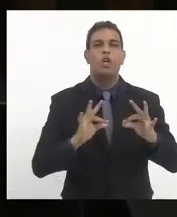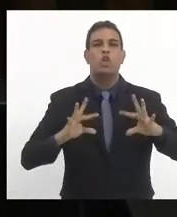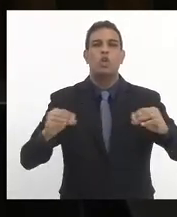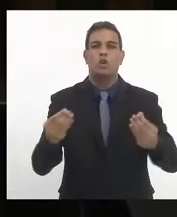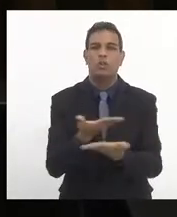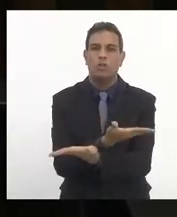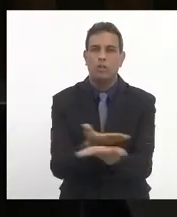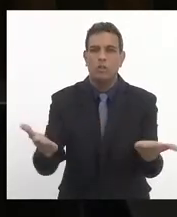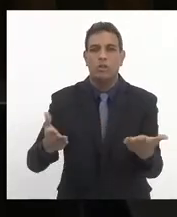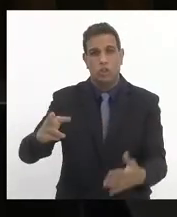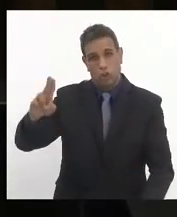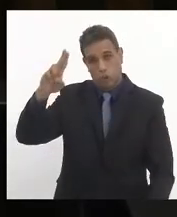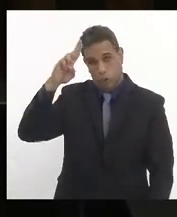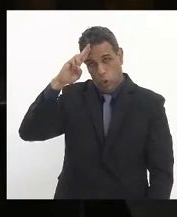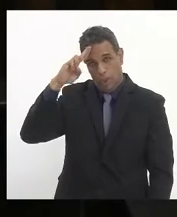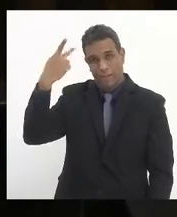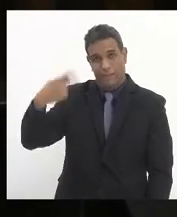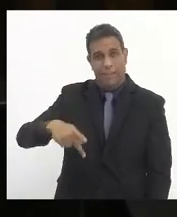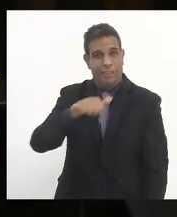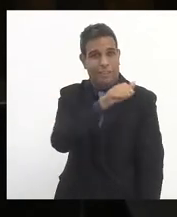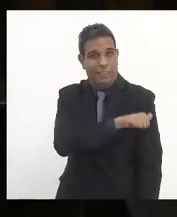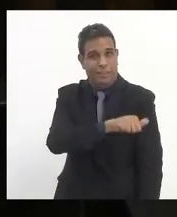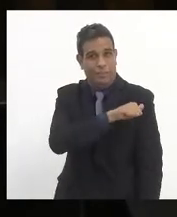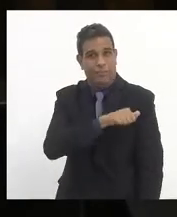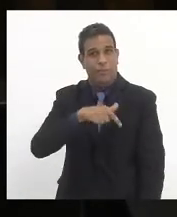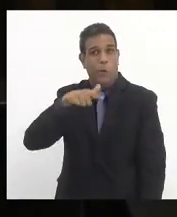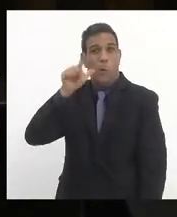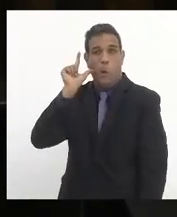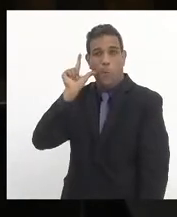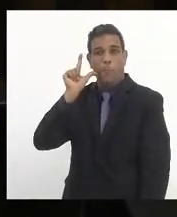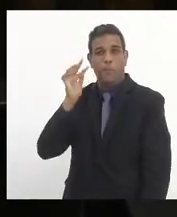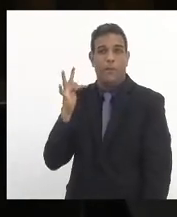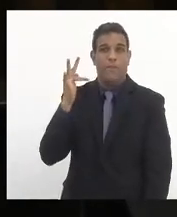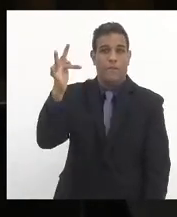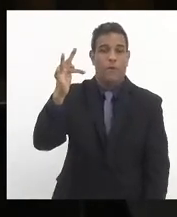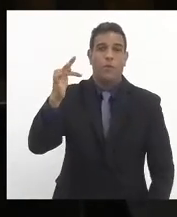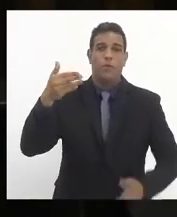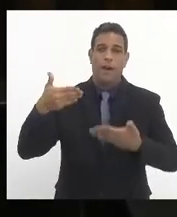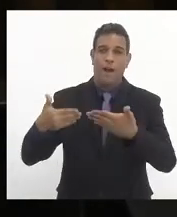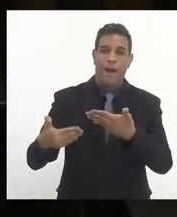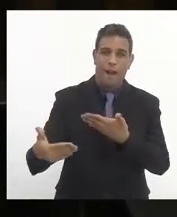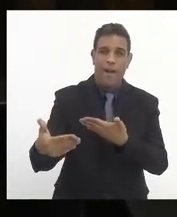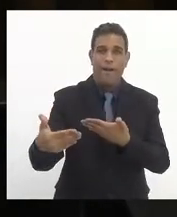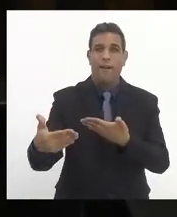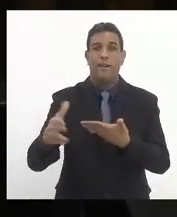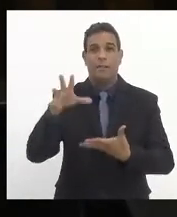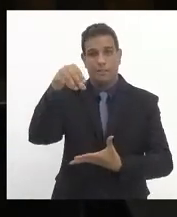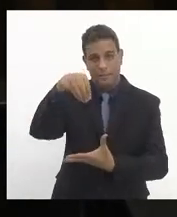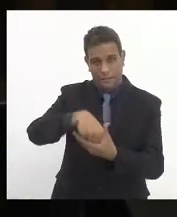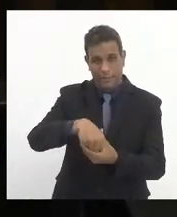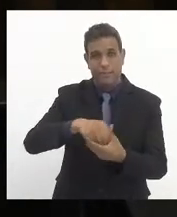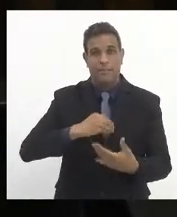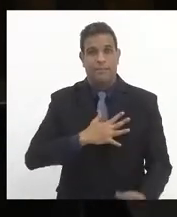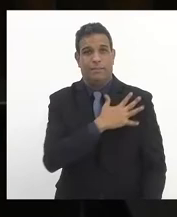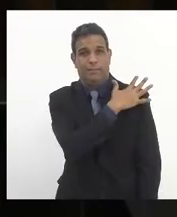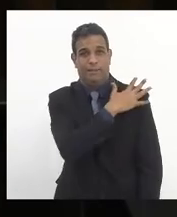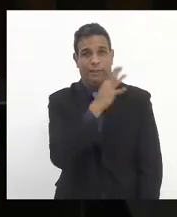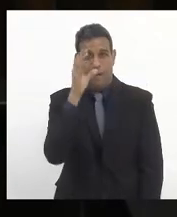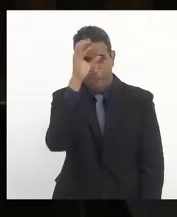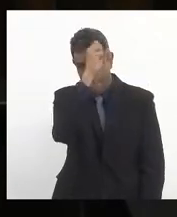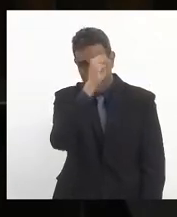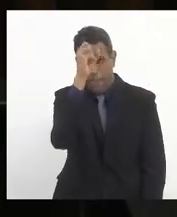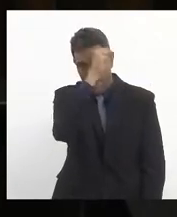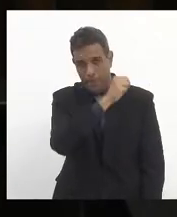a todos os soldados, de ontem e de hoje e eternamente. No Exército, eu aprendi